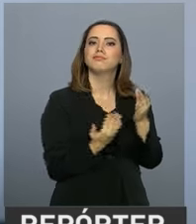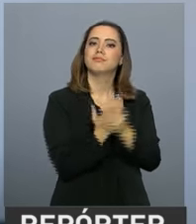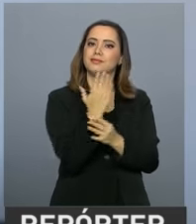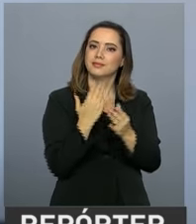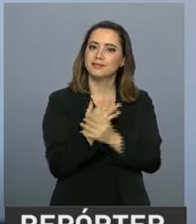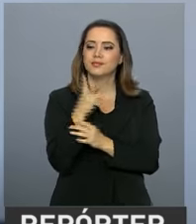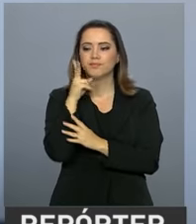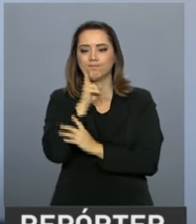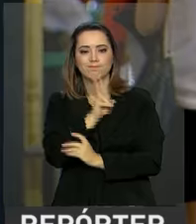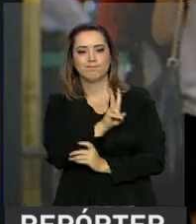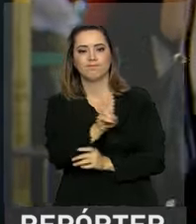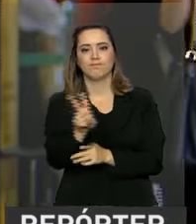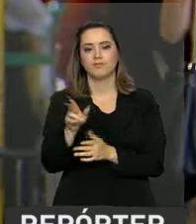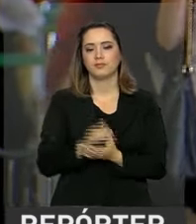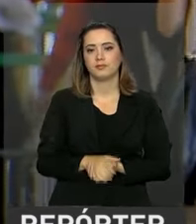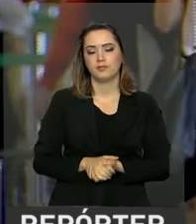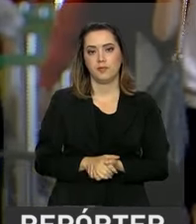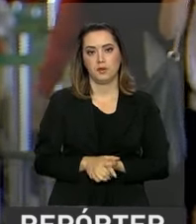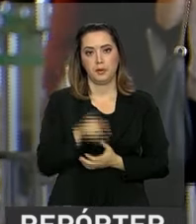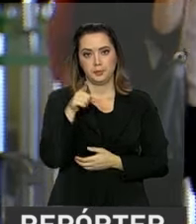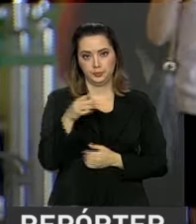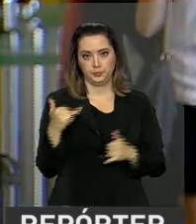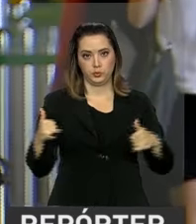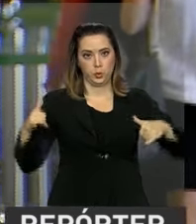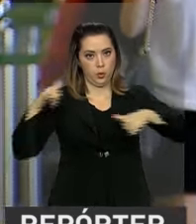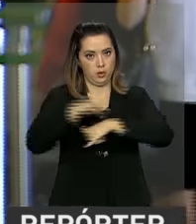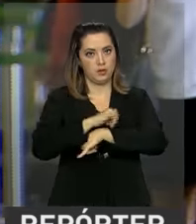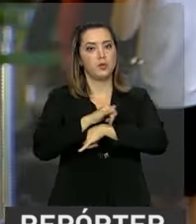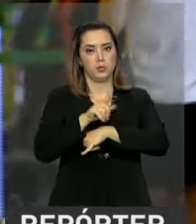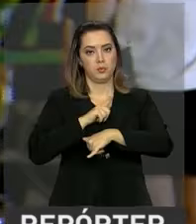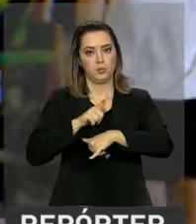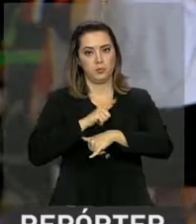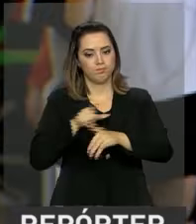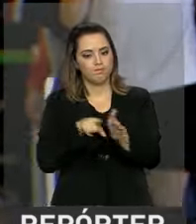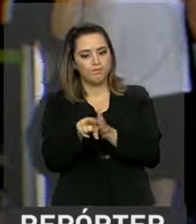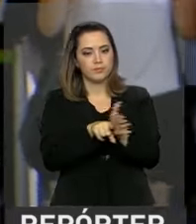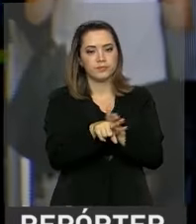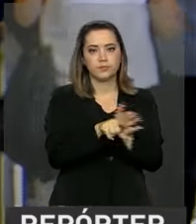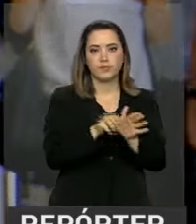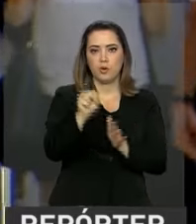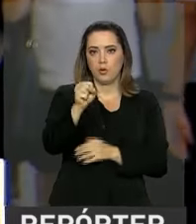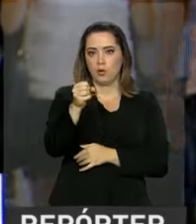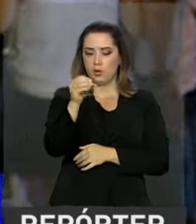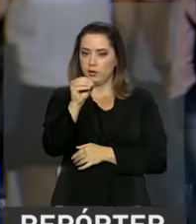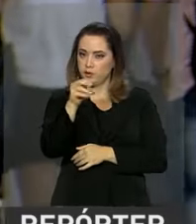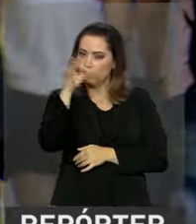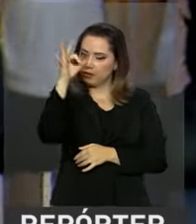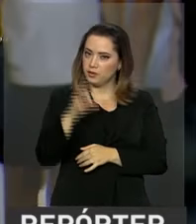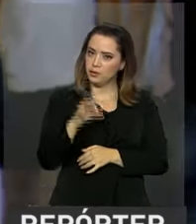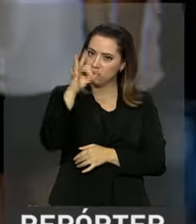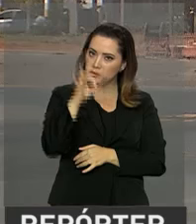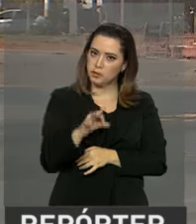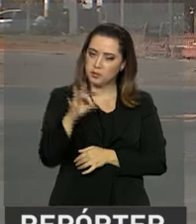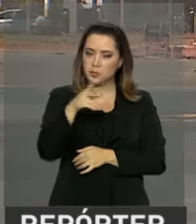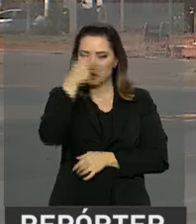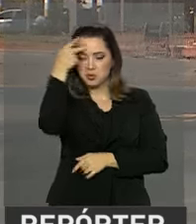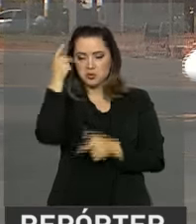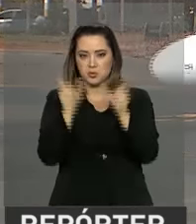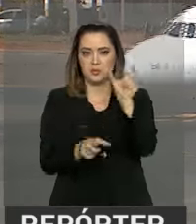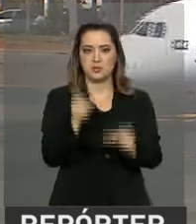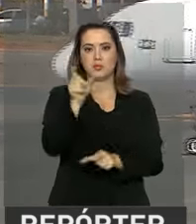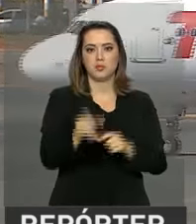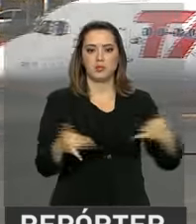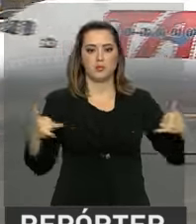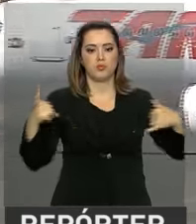que isso vai acontecer com o Galeão também. Os aeroportos avaliados recebem 80% dos passageiros que circulam pelo país e vão ser